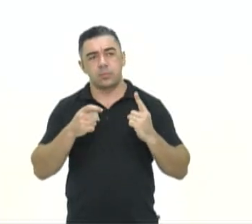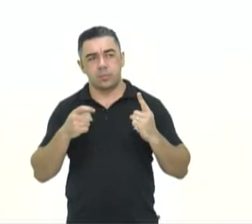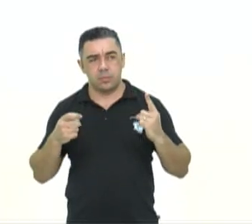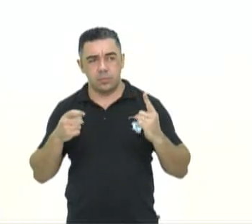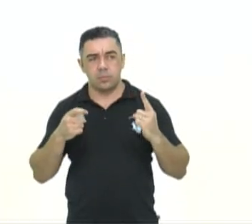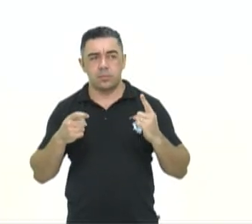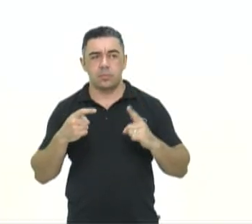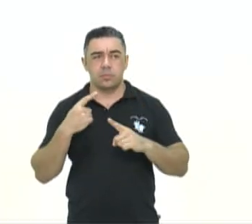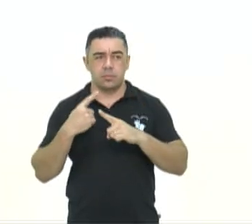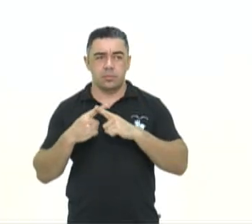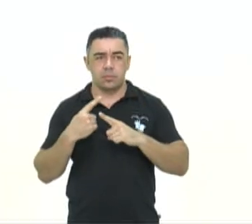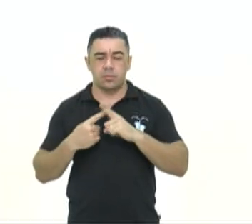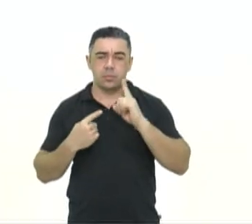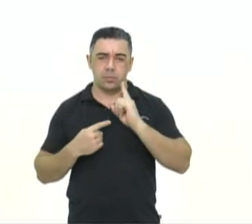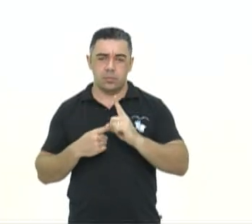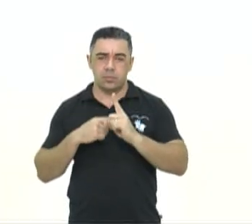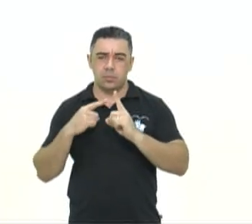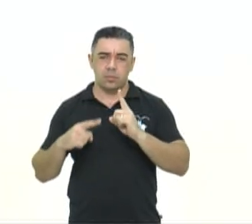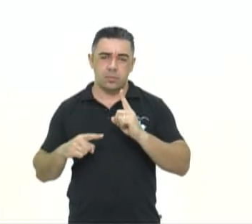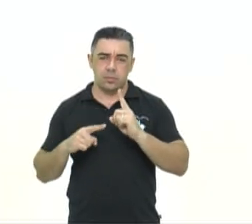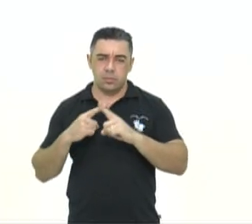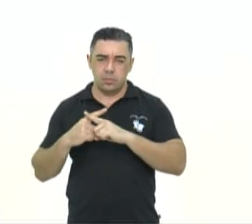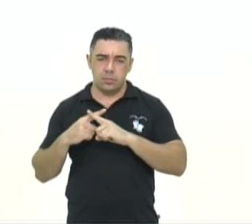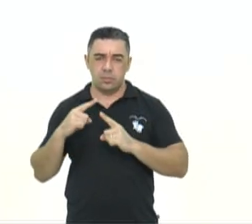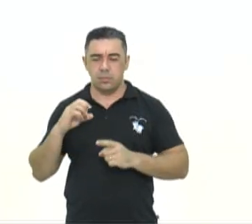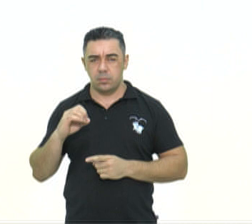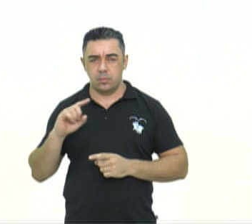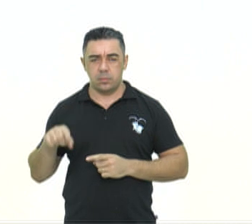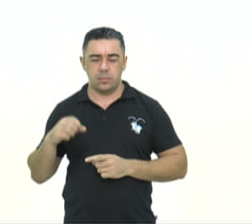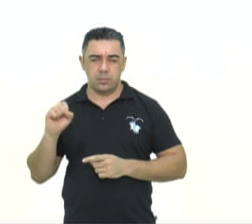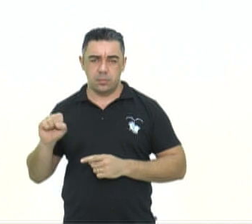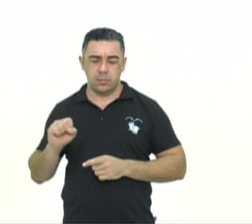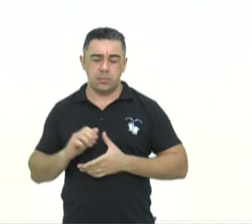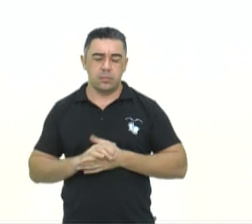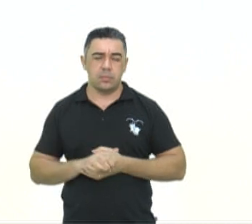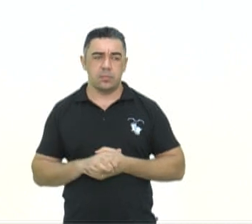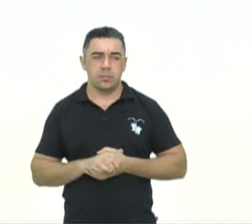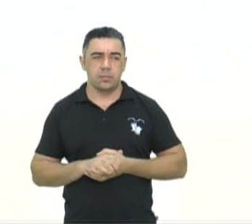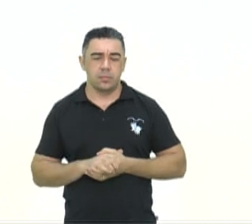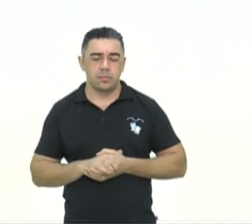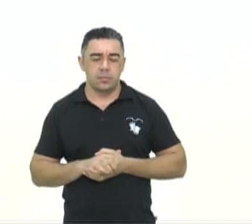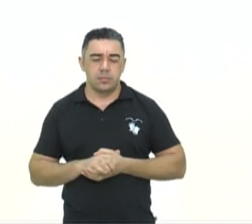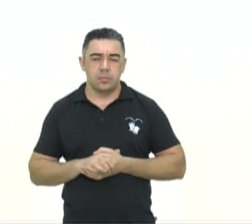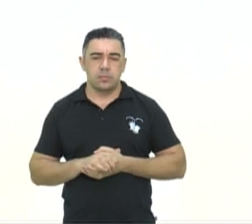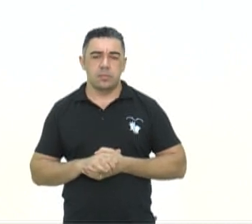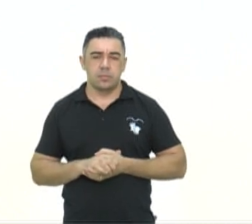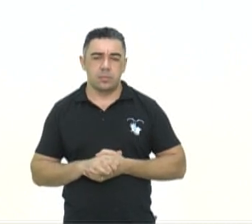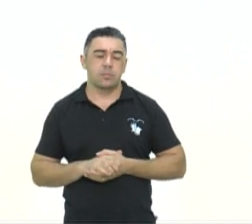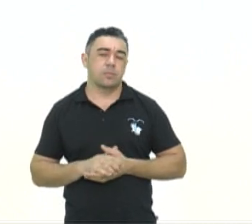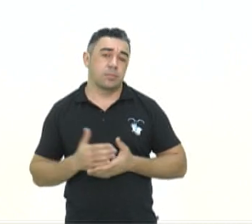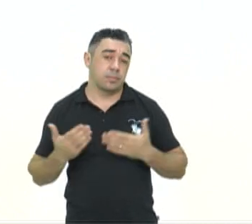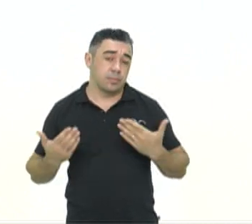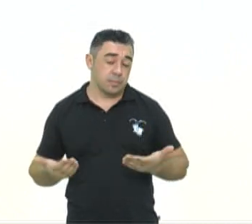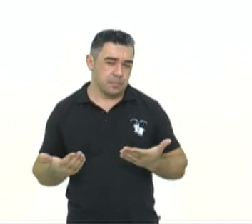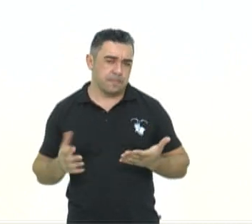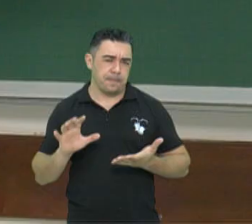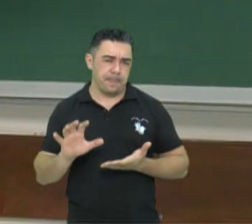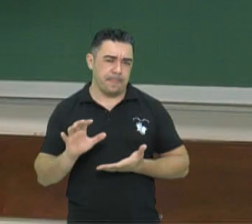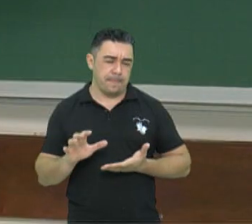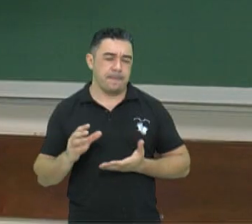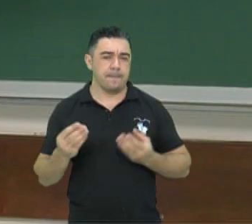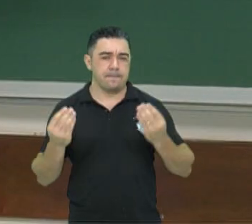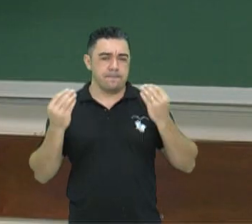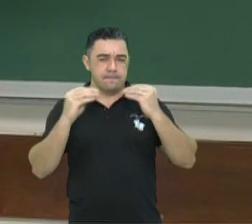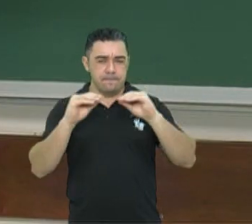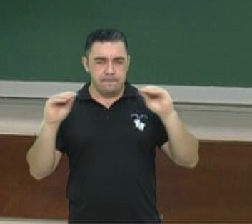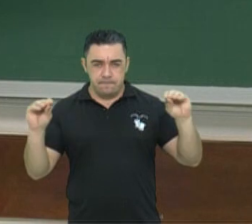vezes x igual a 1 vezes 0,8, certo? Então, assim,